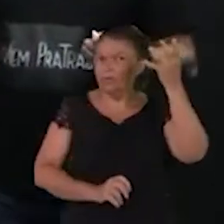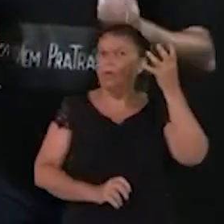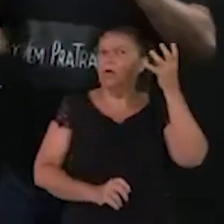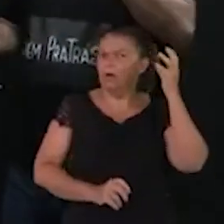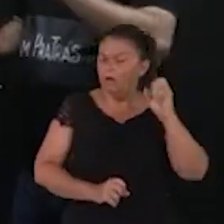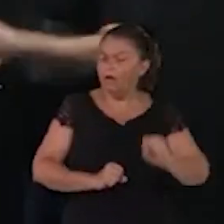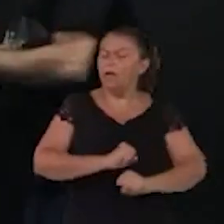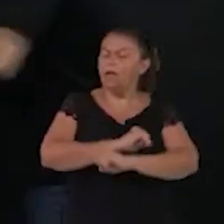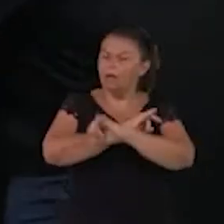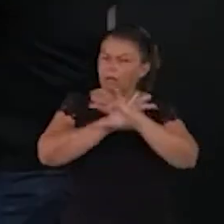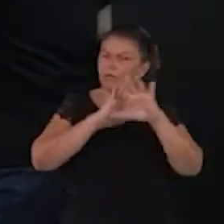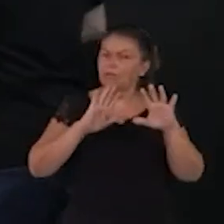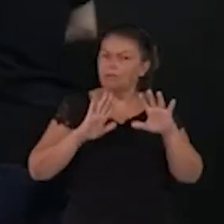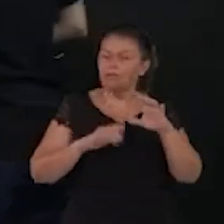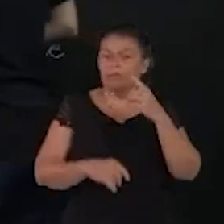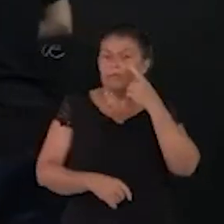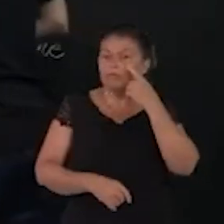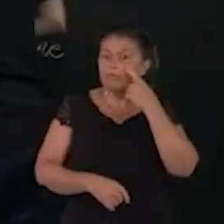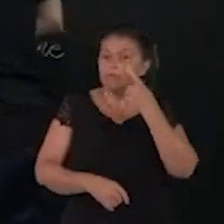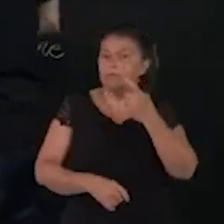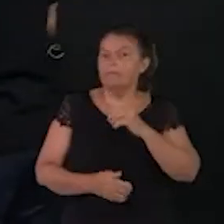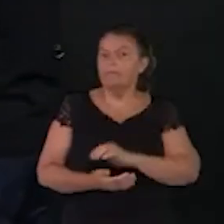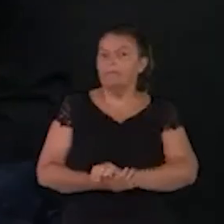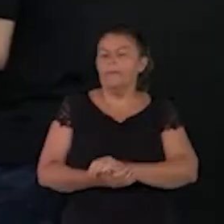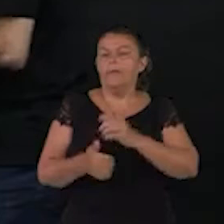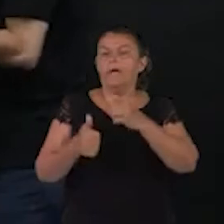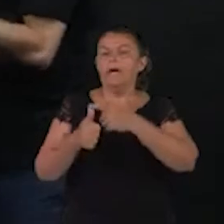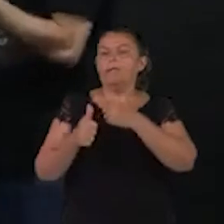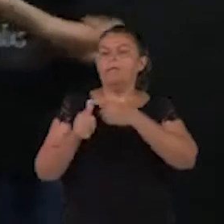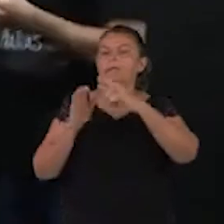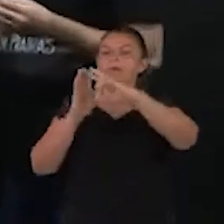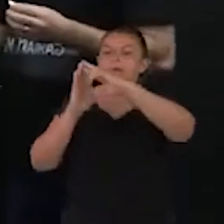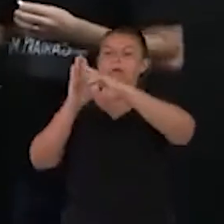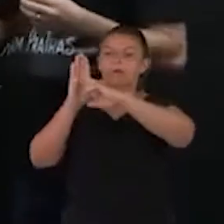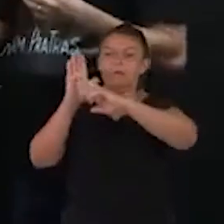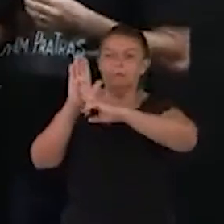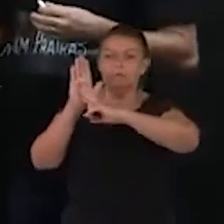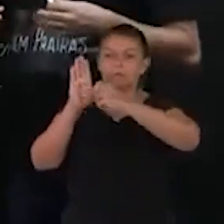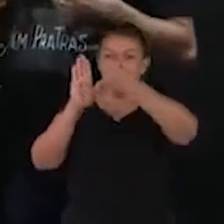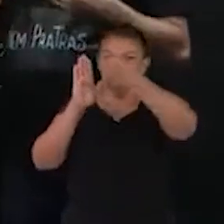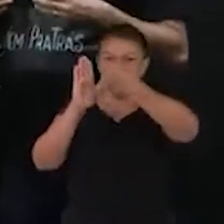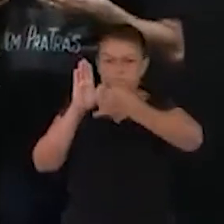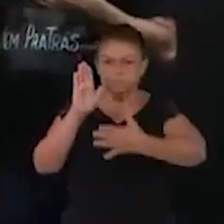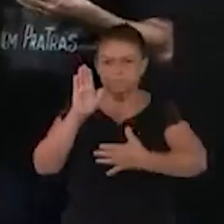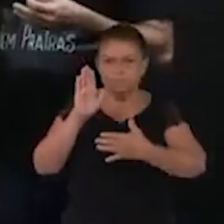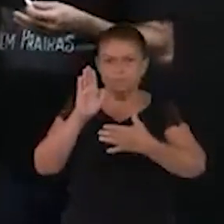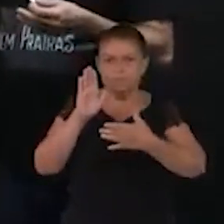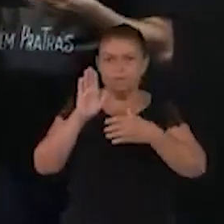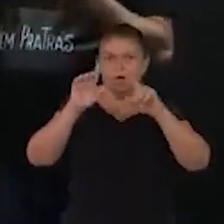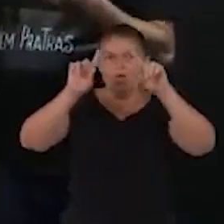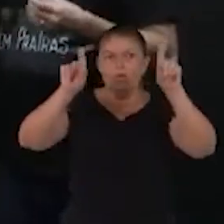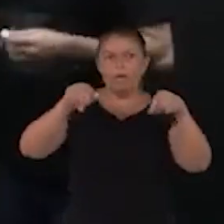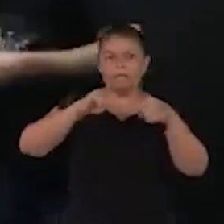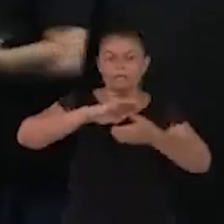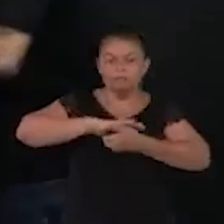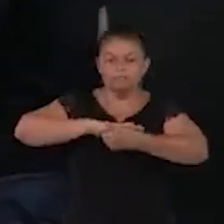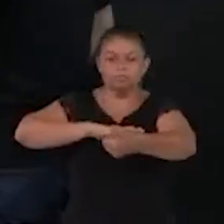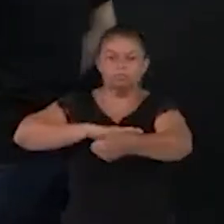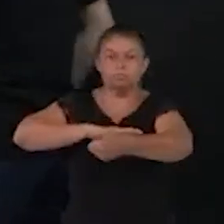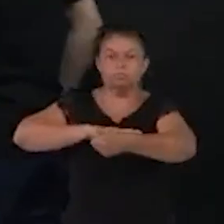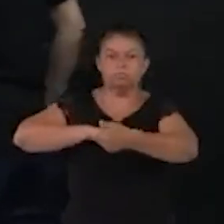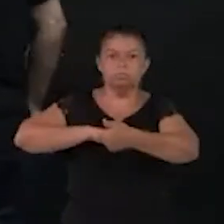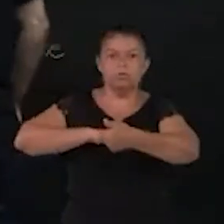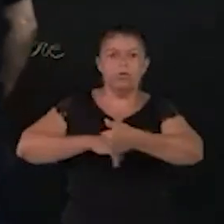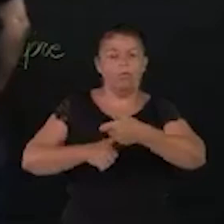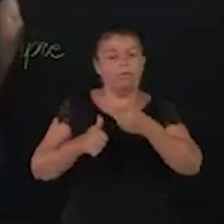Com toda certeza. Vejamos como. A primeira regra me diz o seguinte, para eliminar os parênteses, eu tenho que